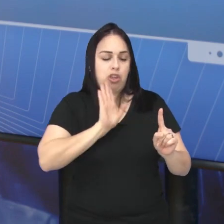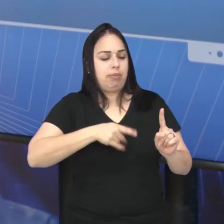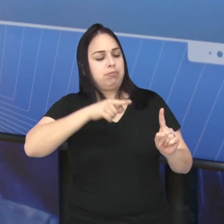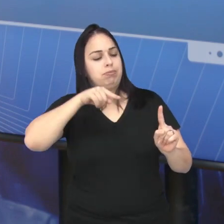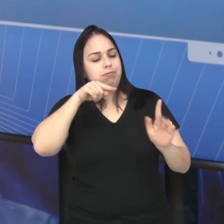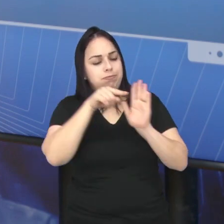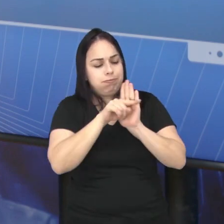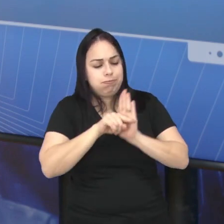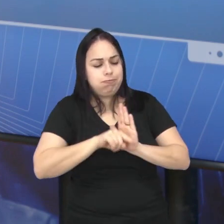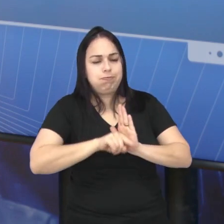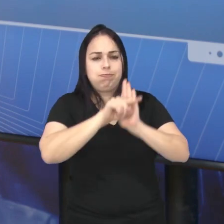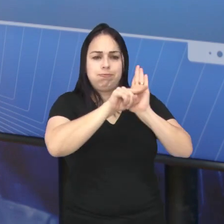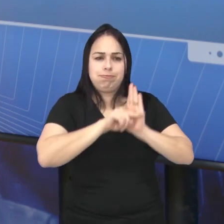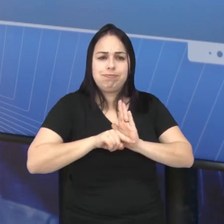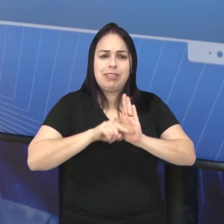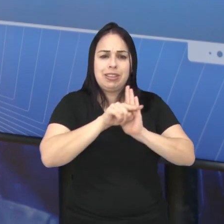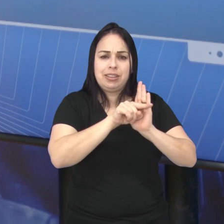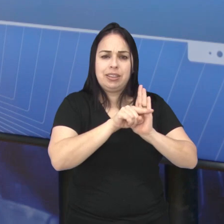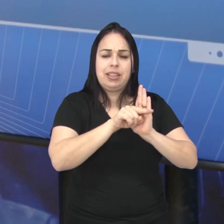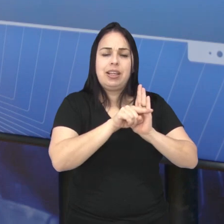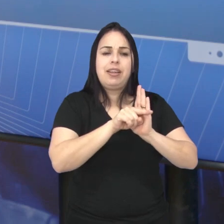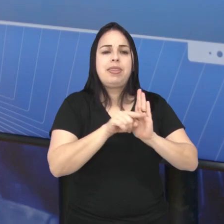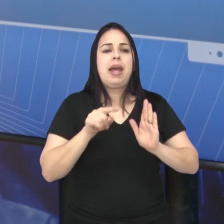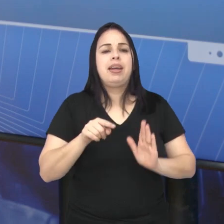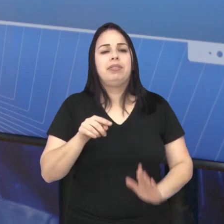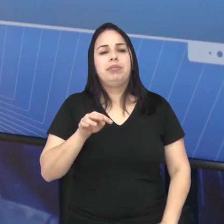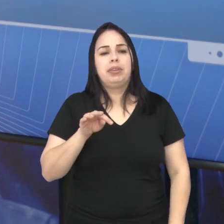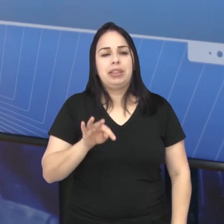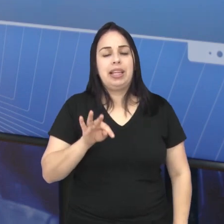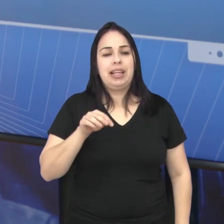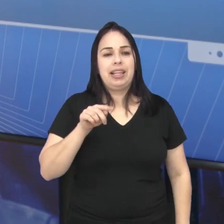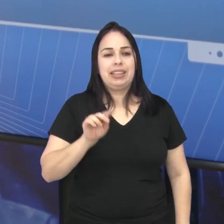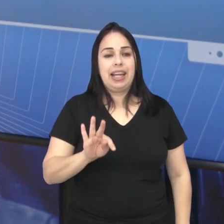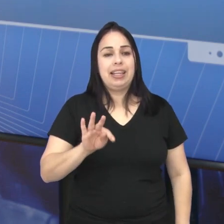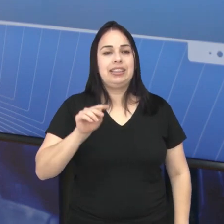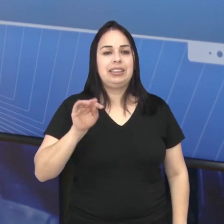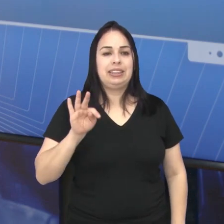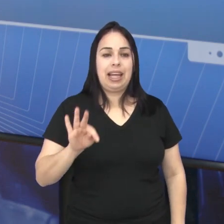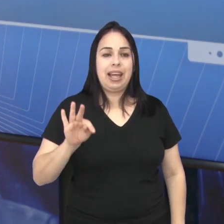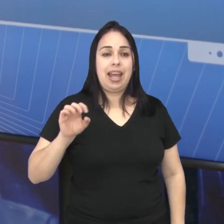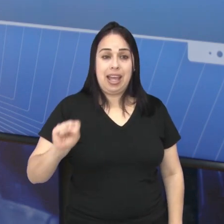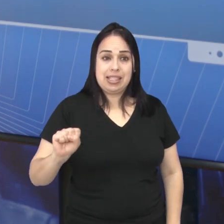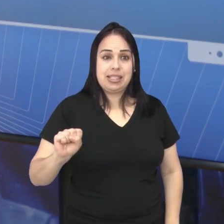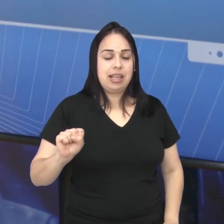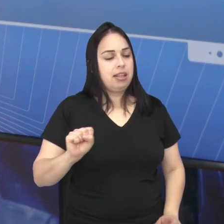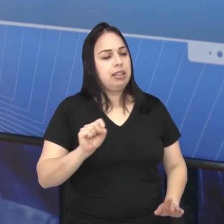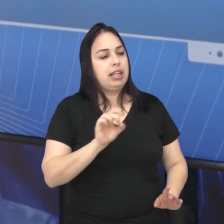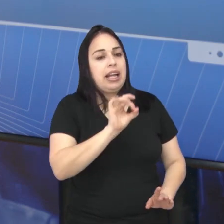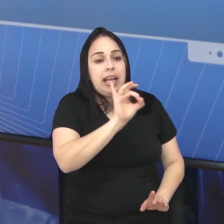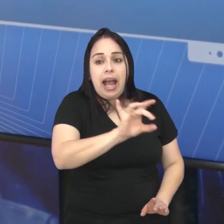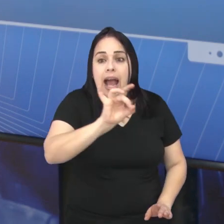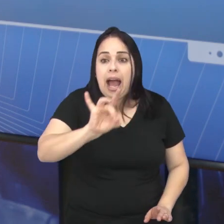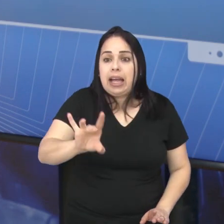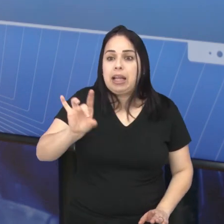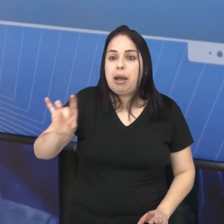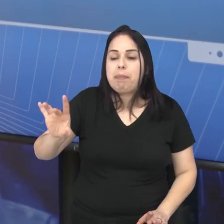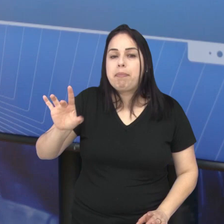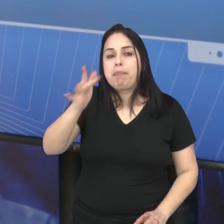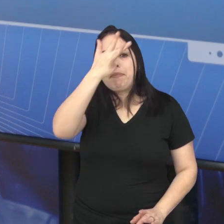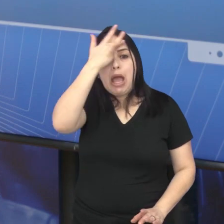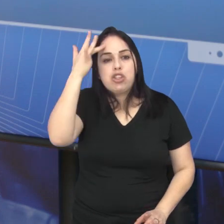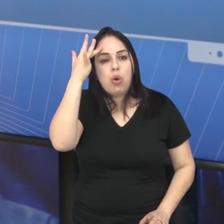dessa triagem é realizado um PTS, que a gente chama, que é um programa individual para